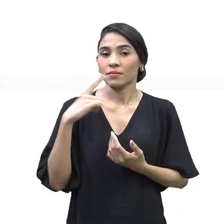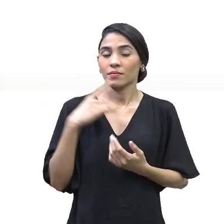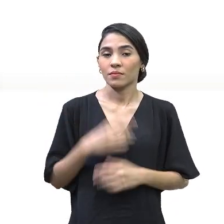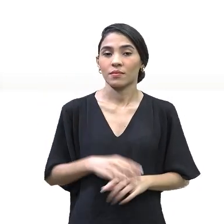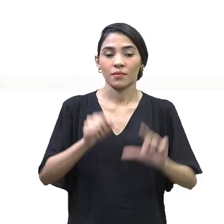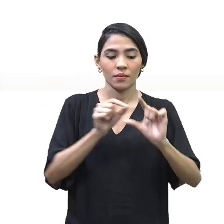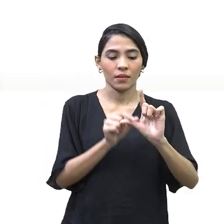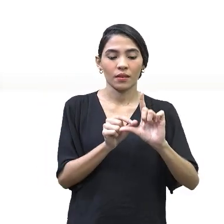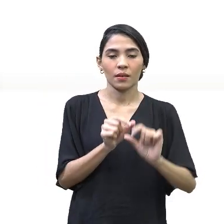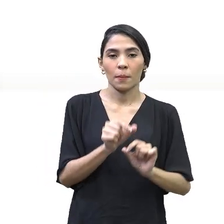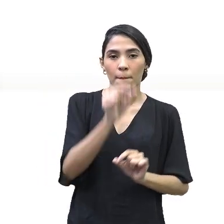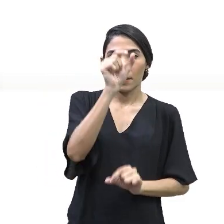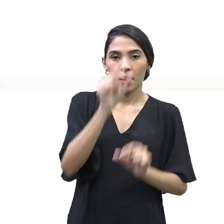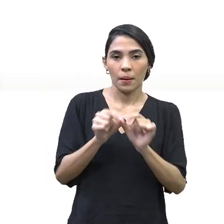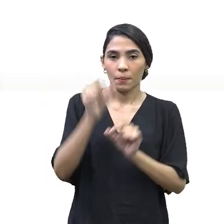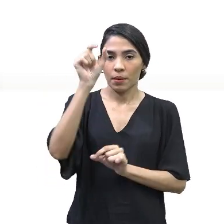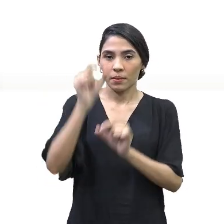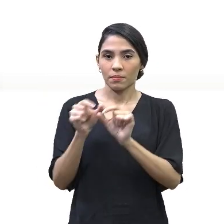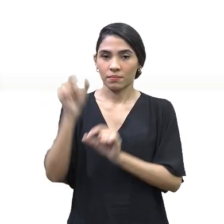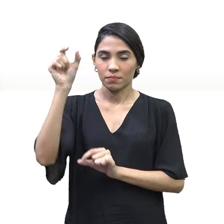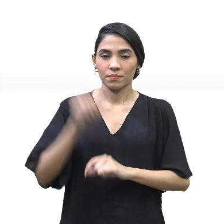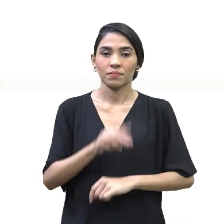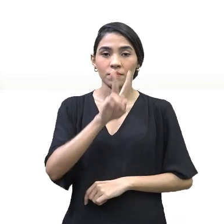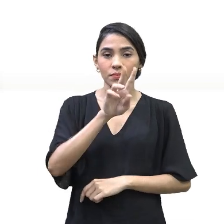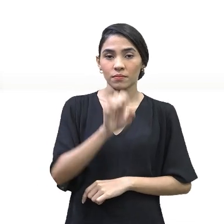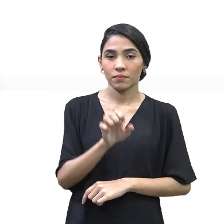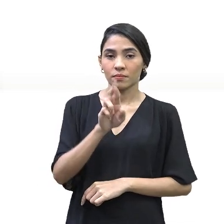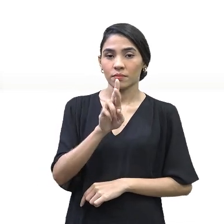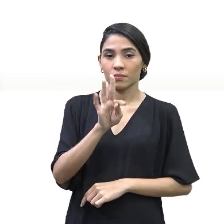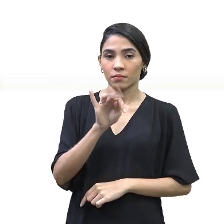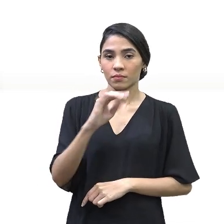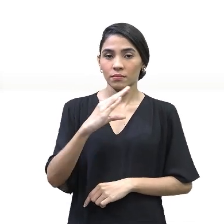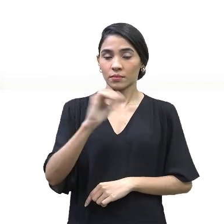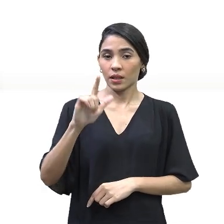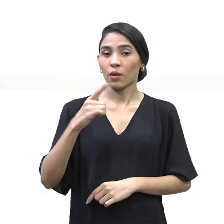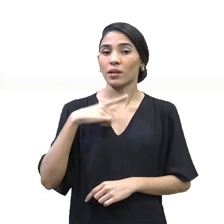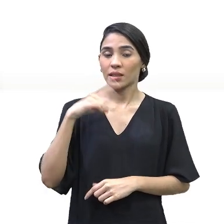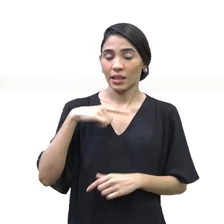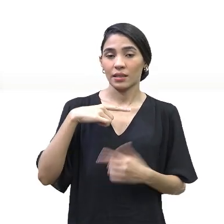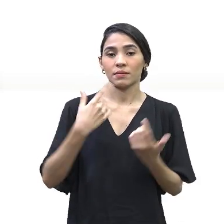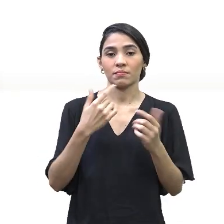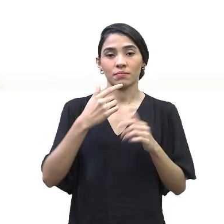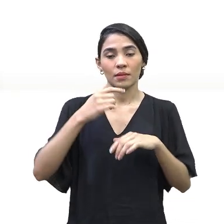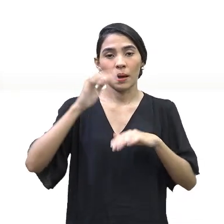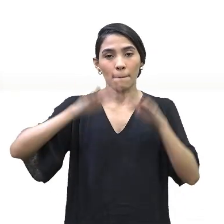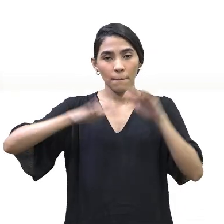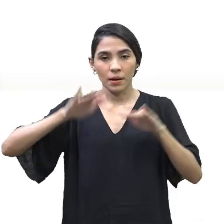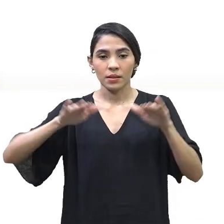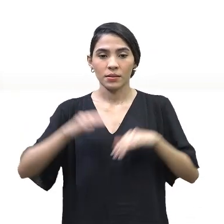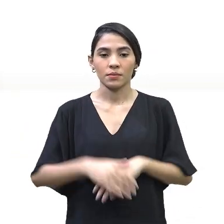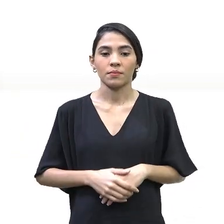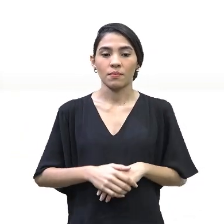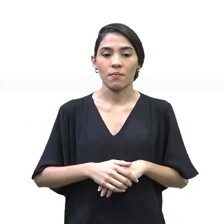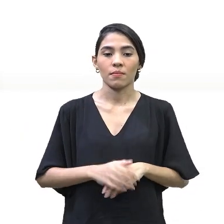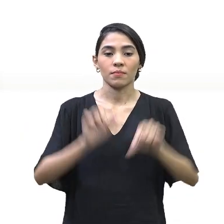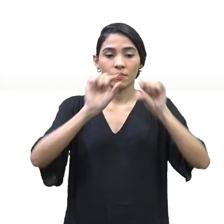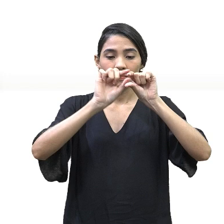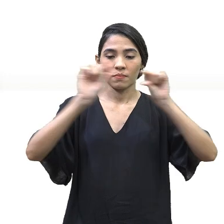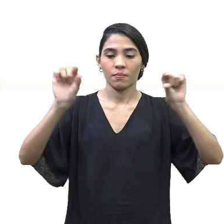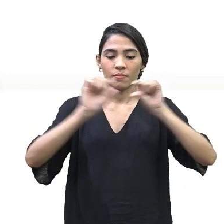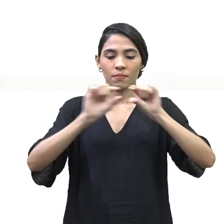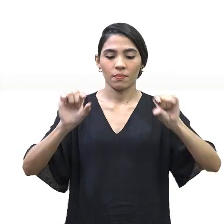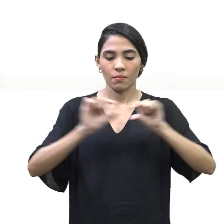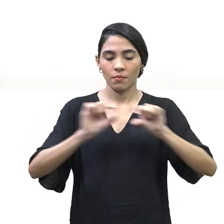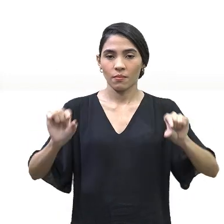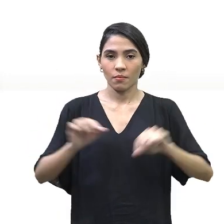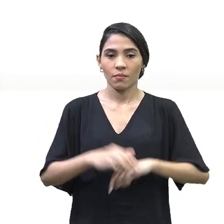de colunas. Olha o eixo vertical aí, pessoal. E vai aparecer as variações, ok? E abaixo nós temos o eixo horizontal com suas